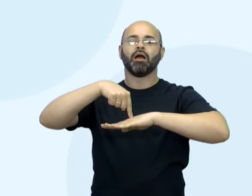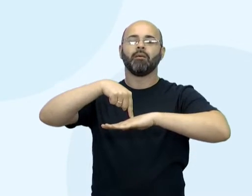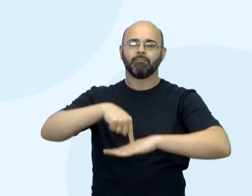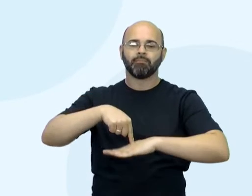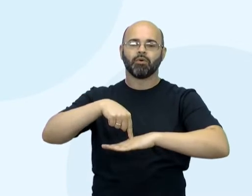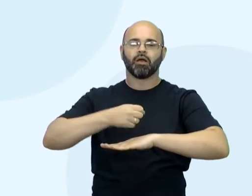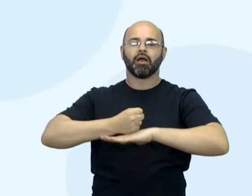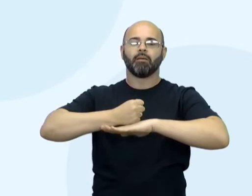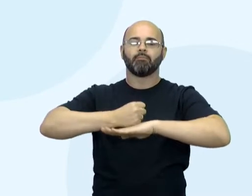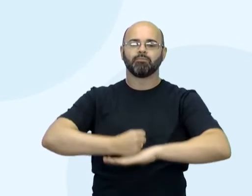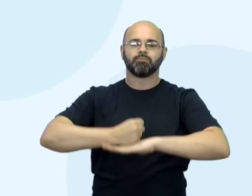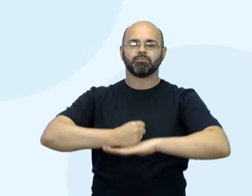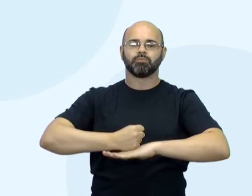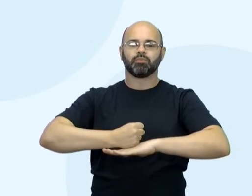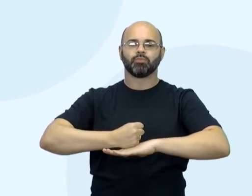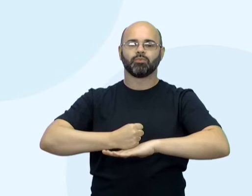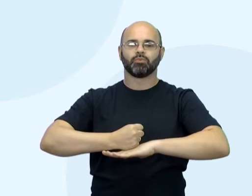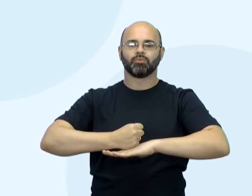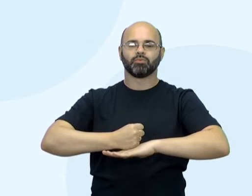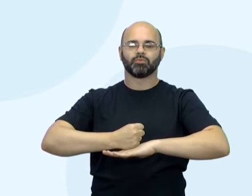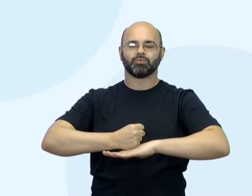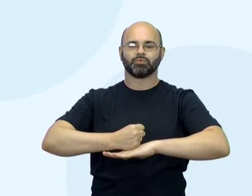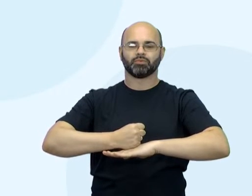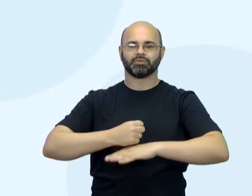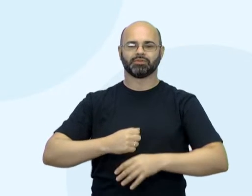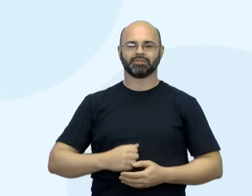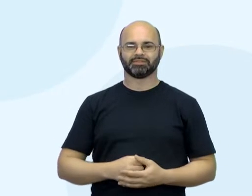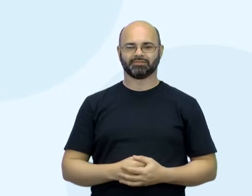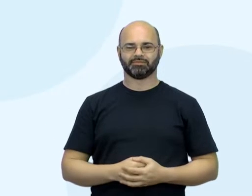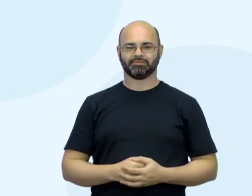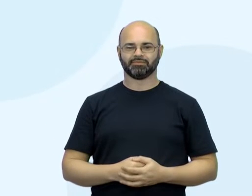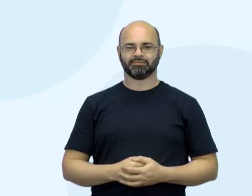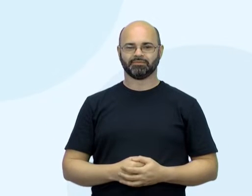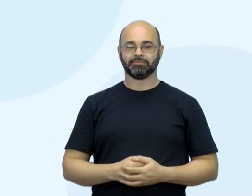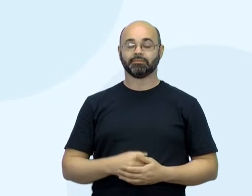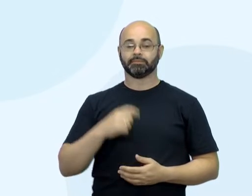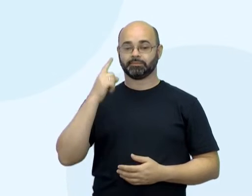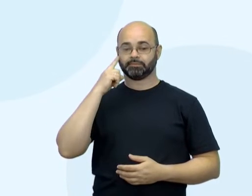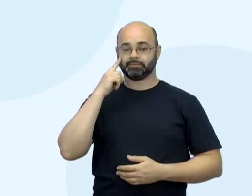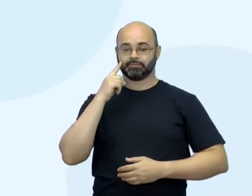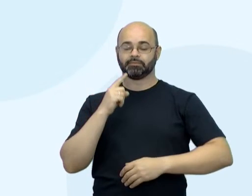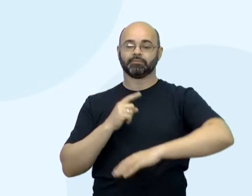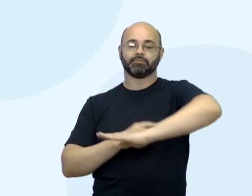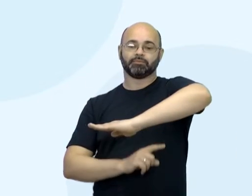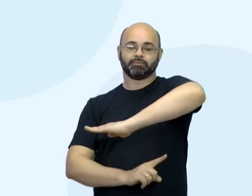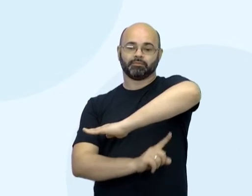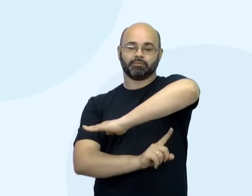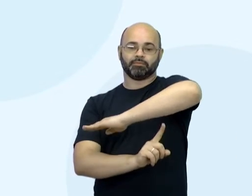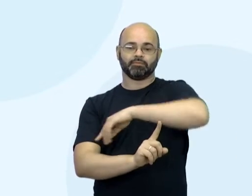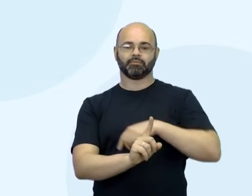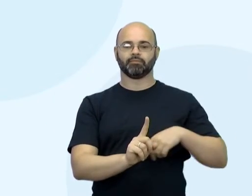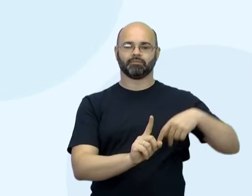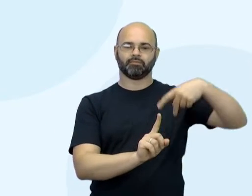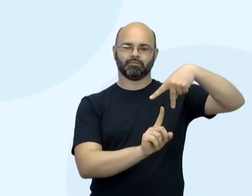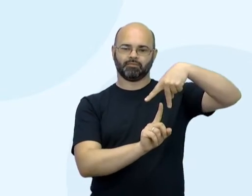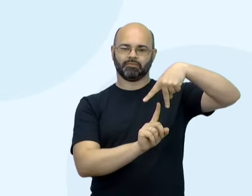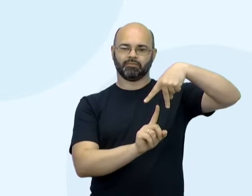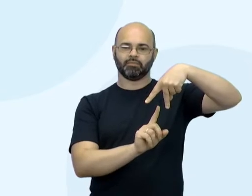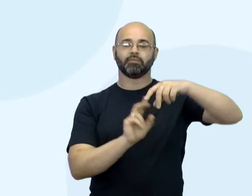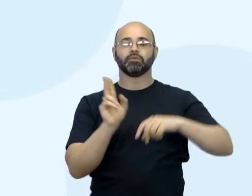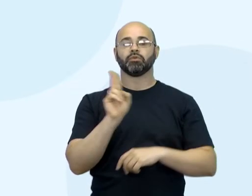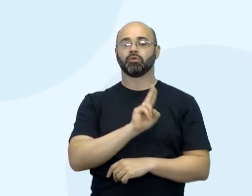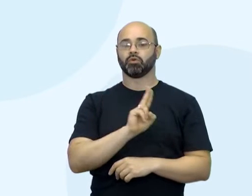isso. Logo, aqui eu tenho uma força chamada força potente, que é